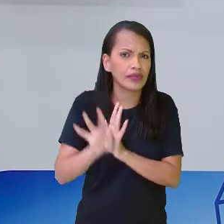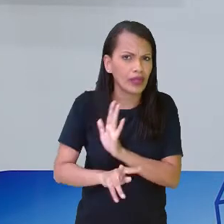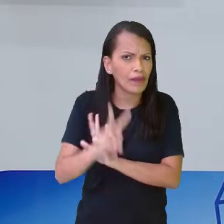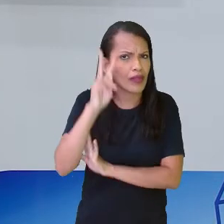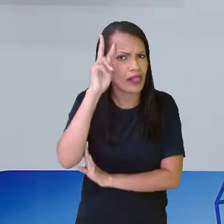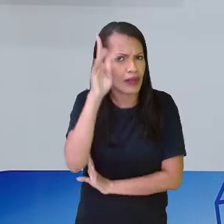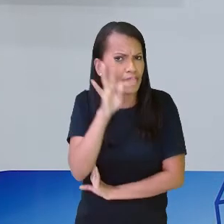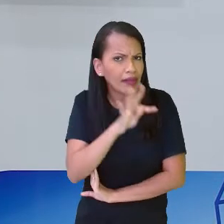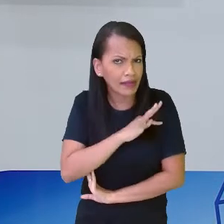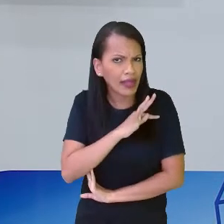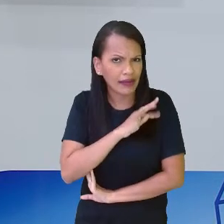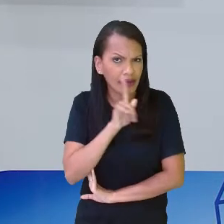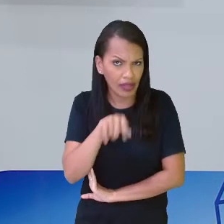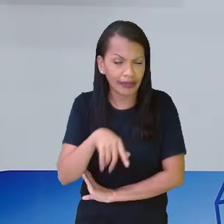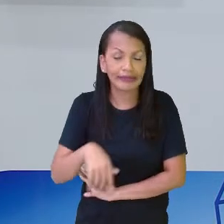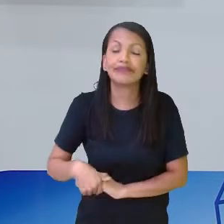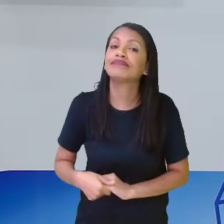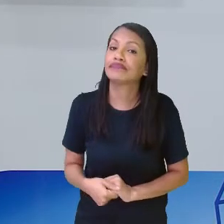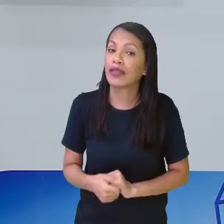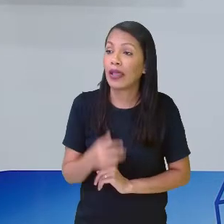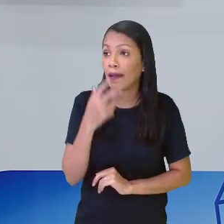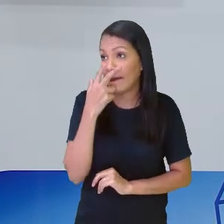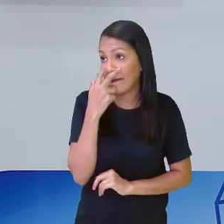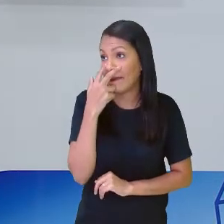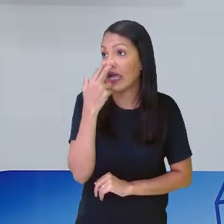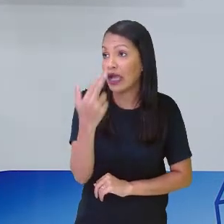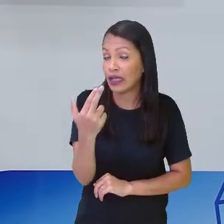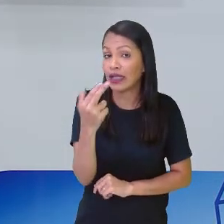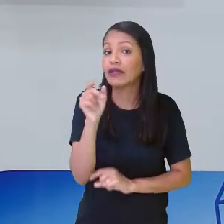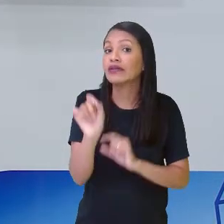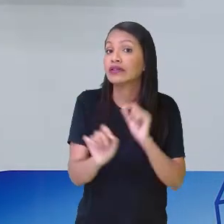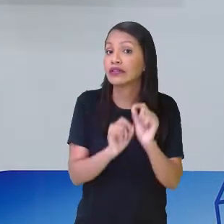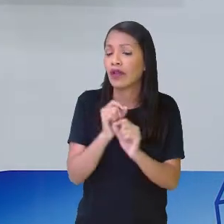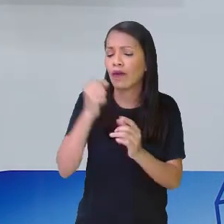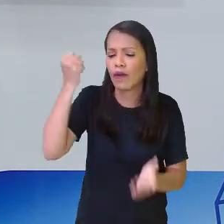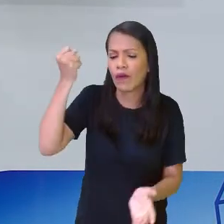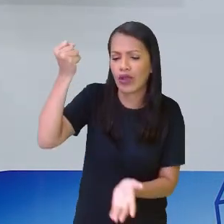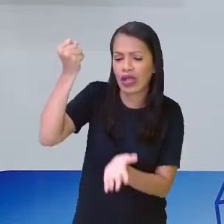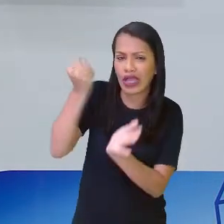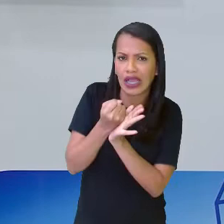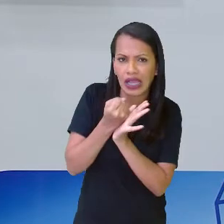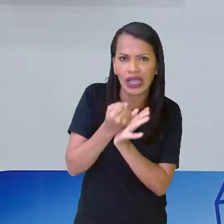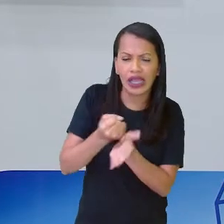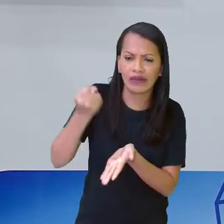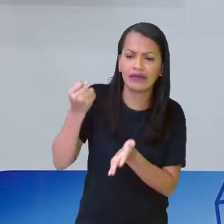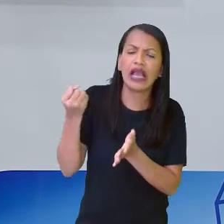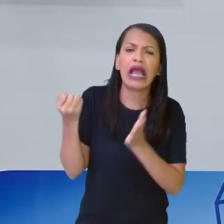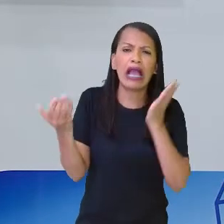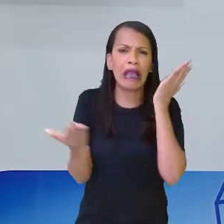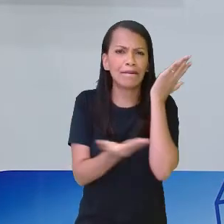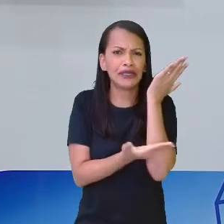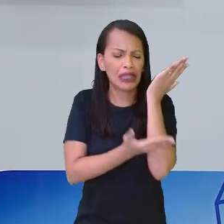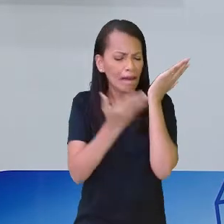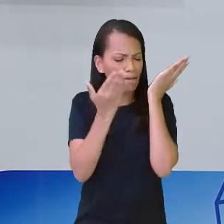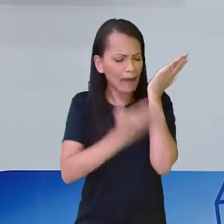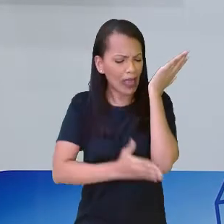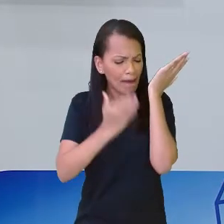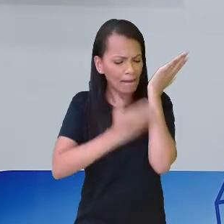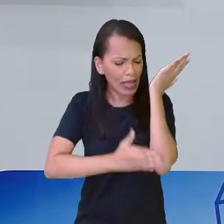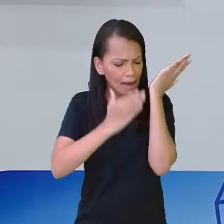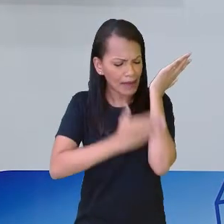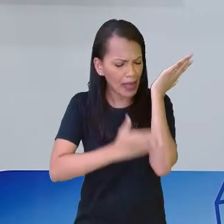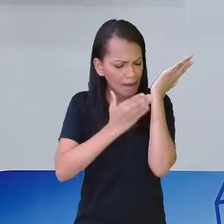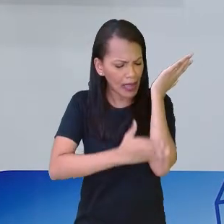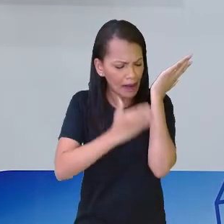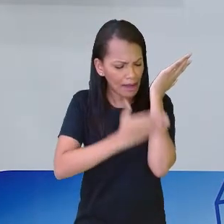da xilogravura, né? Parece isso, que parece um carimbo, que a gente vai talhando a madeira, passa a tinta e